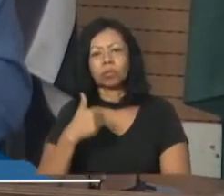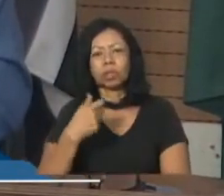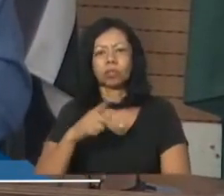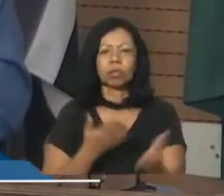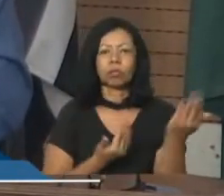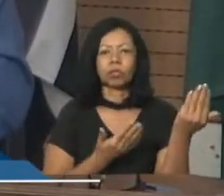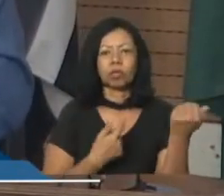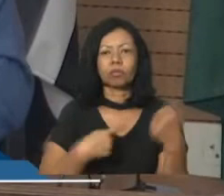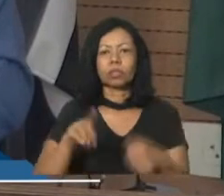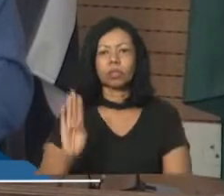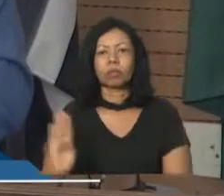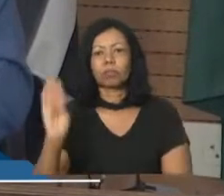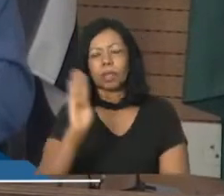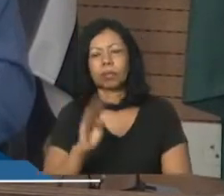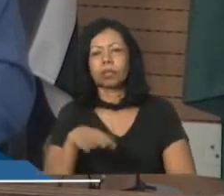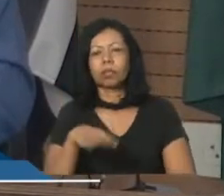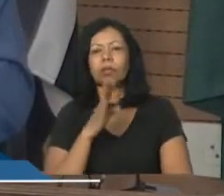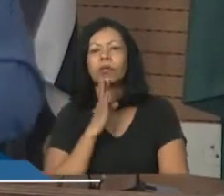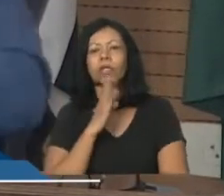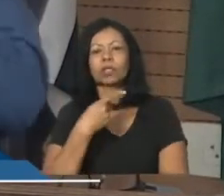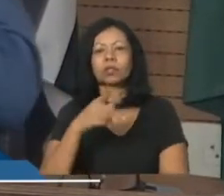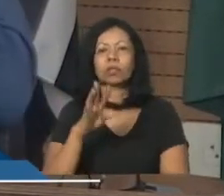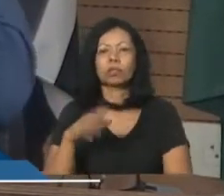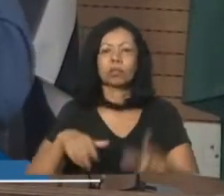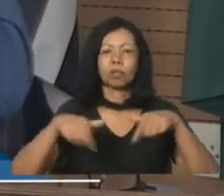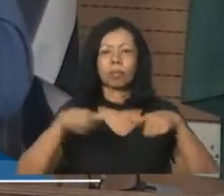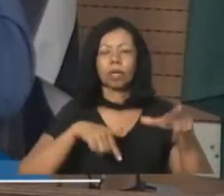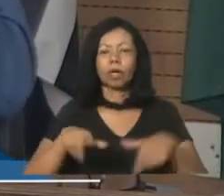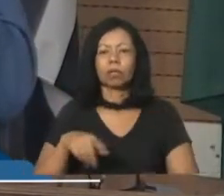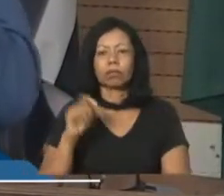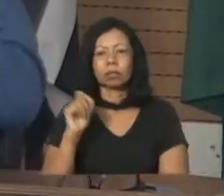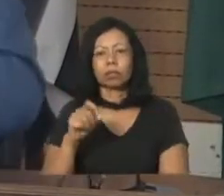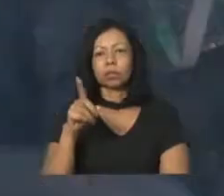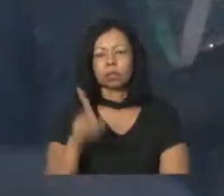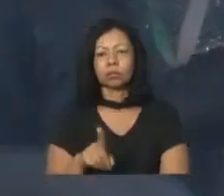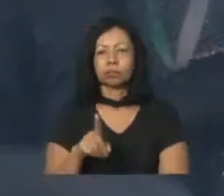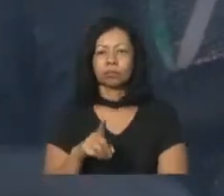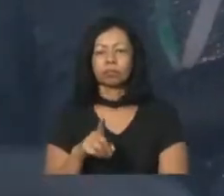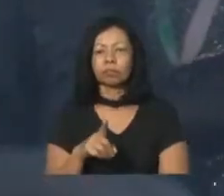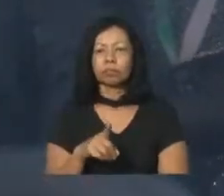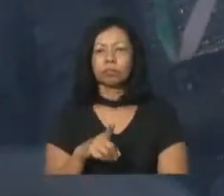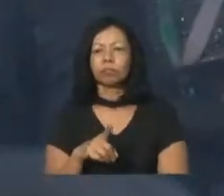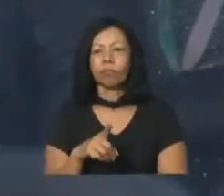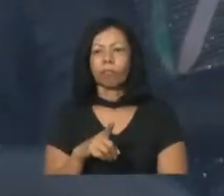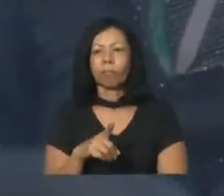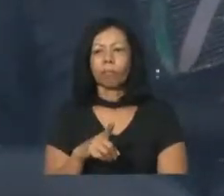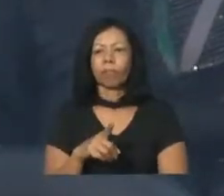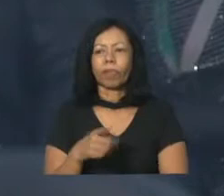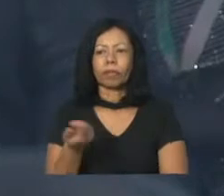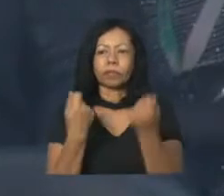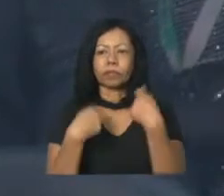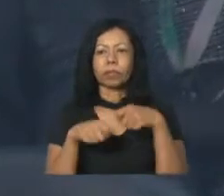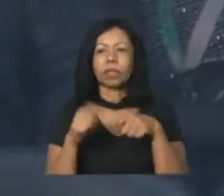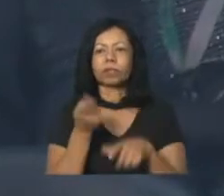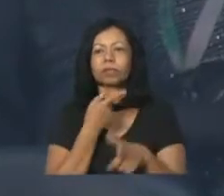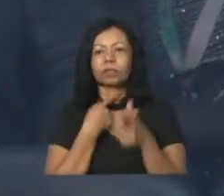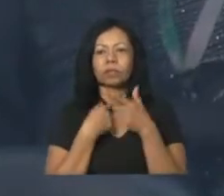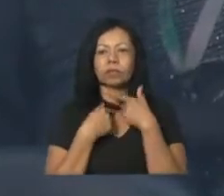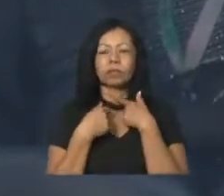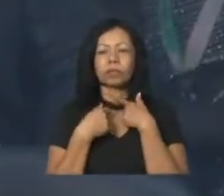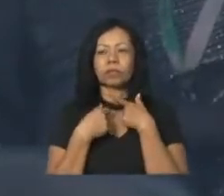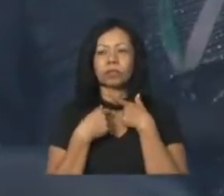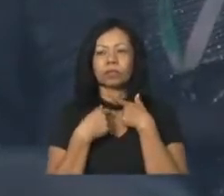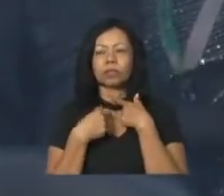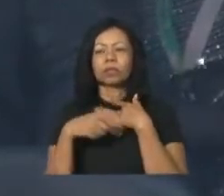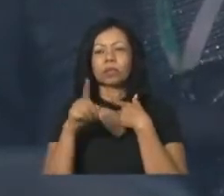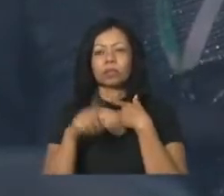daquele bairro. Então, eu conheço o seu trabalho, trabalho que realmente nos traz a vontade cada vez